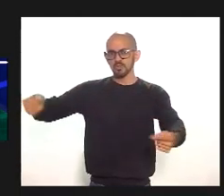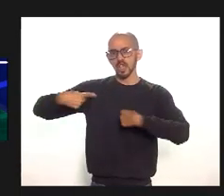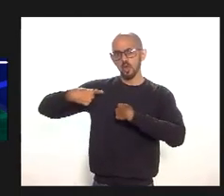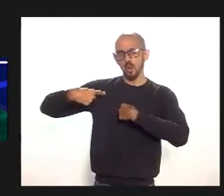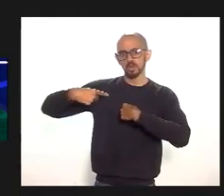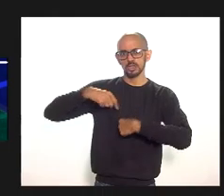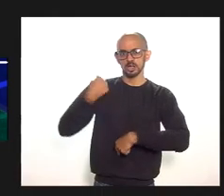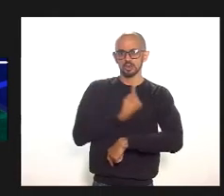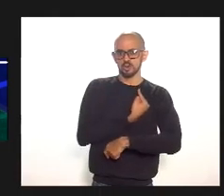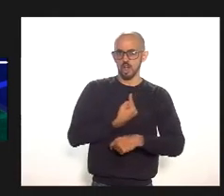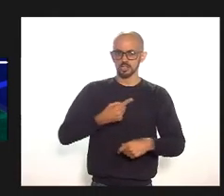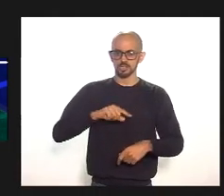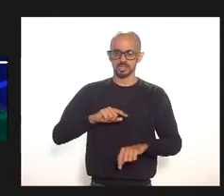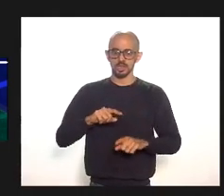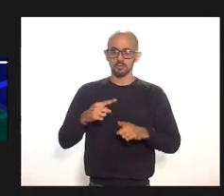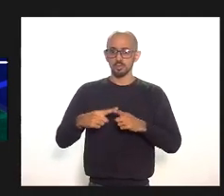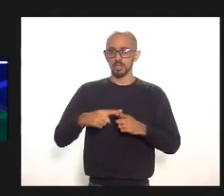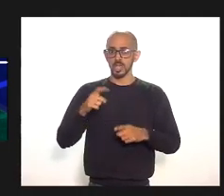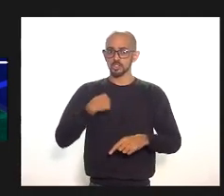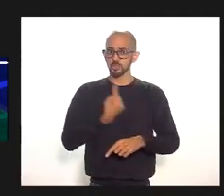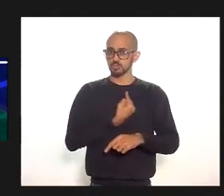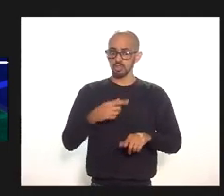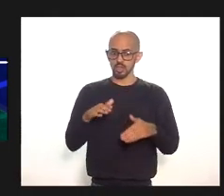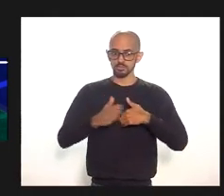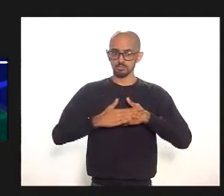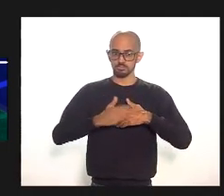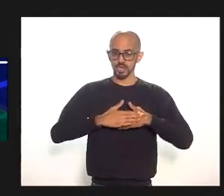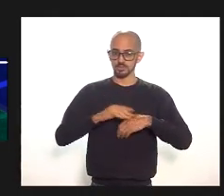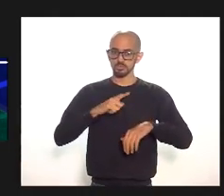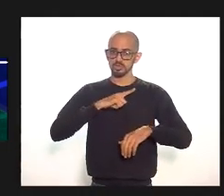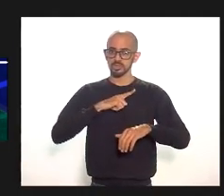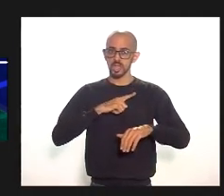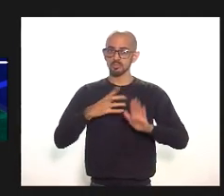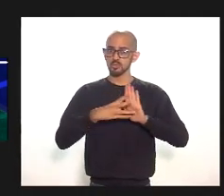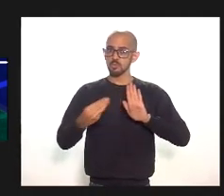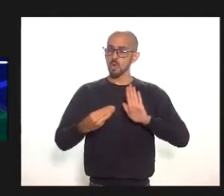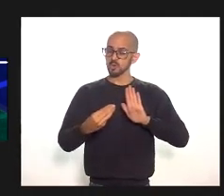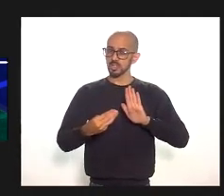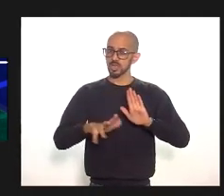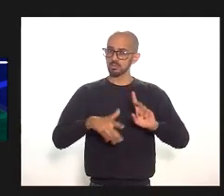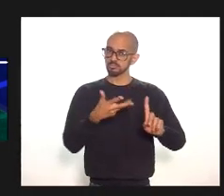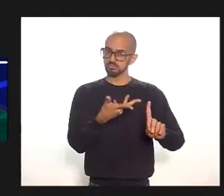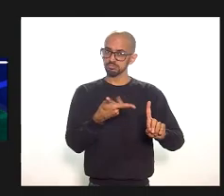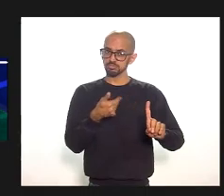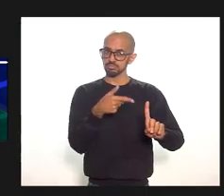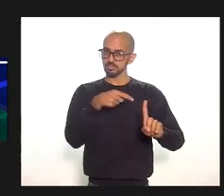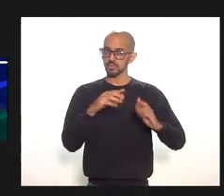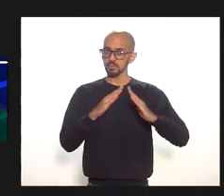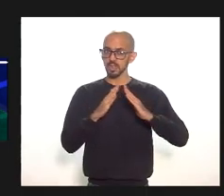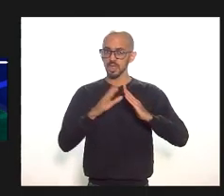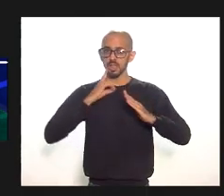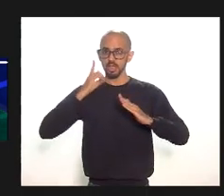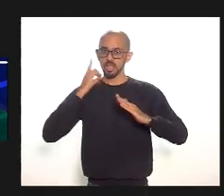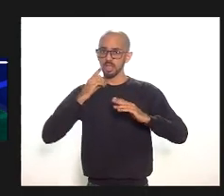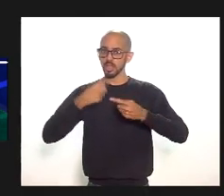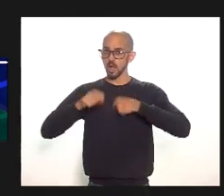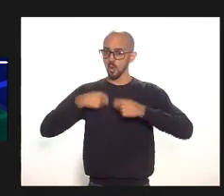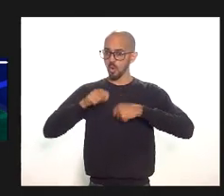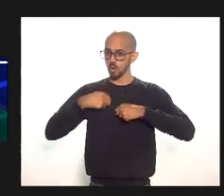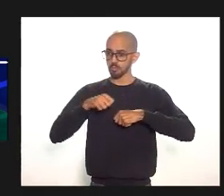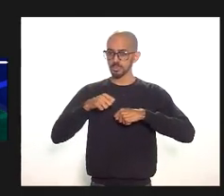corta na carne. O exemplo é dado pela própria Assembleia Legislativa do Rio, que economiza os fundos de